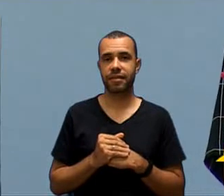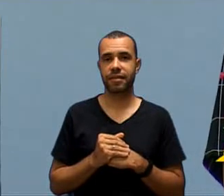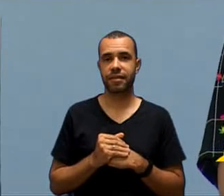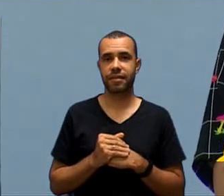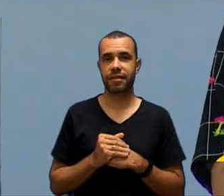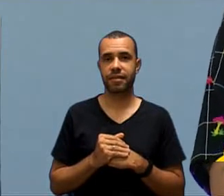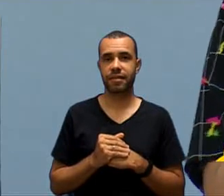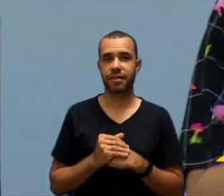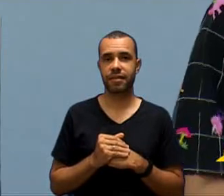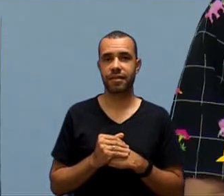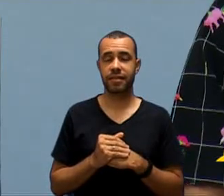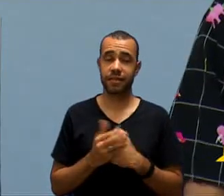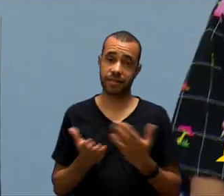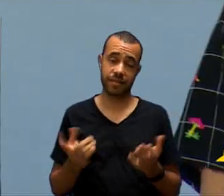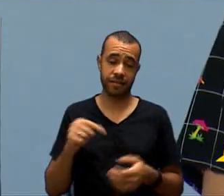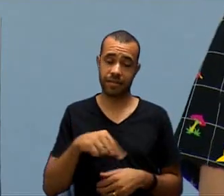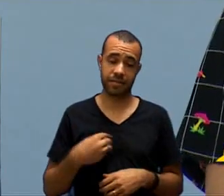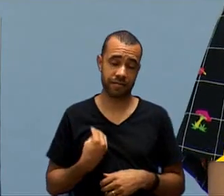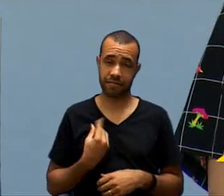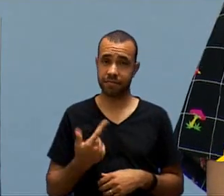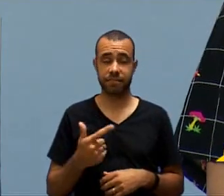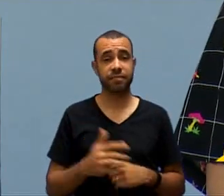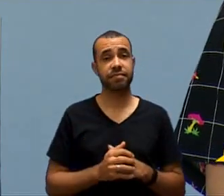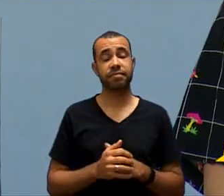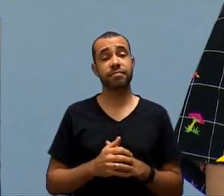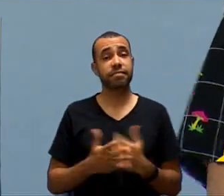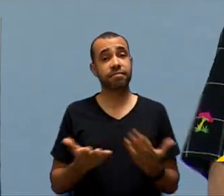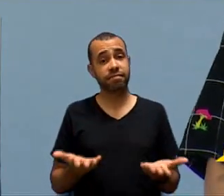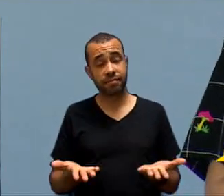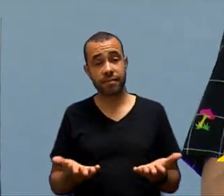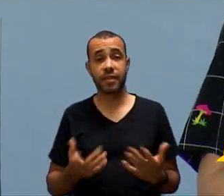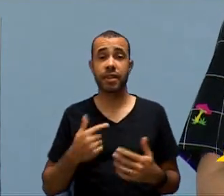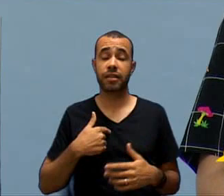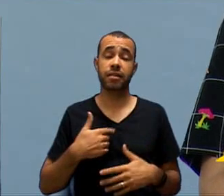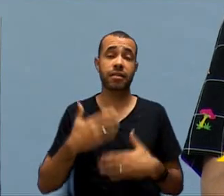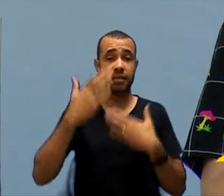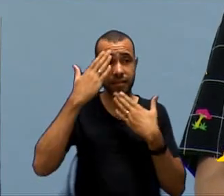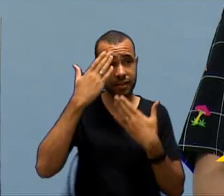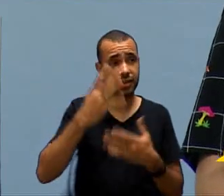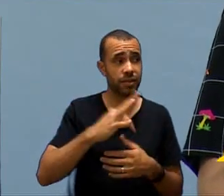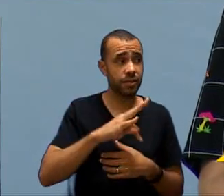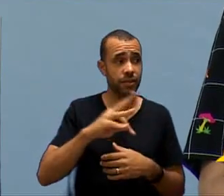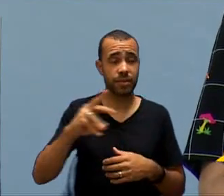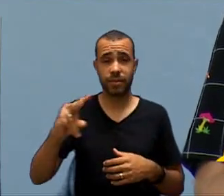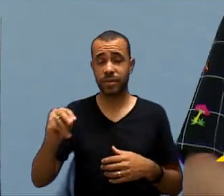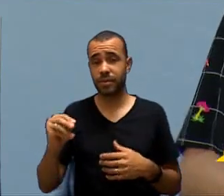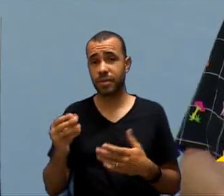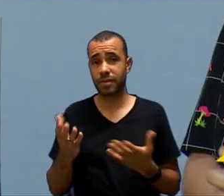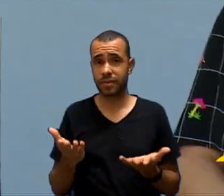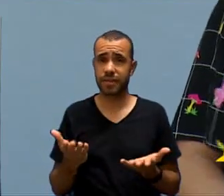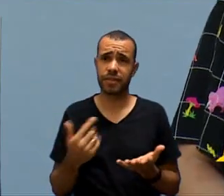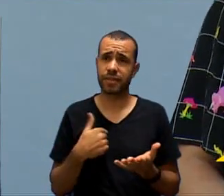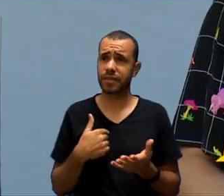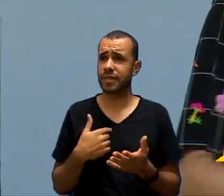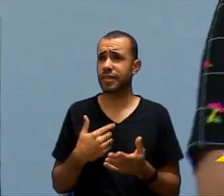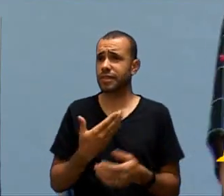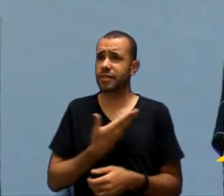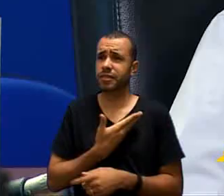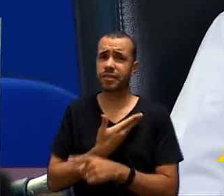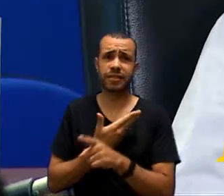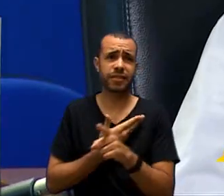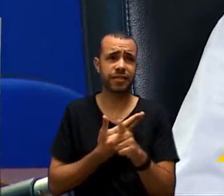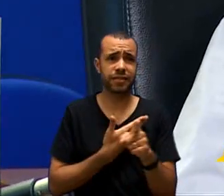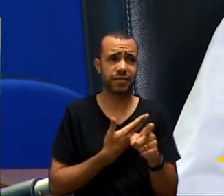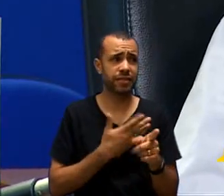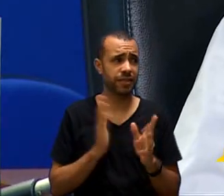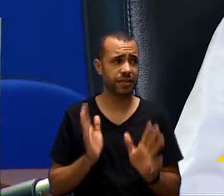Eu acho que ele não vem, então vai ser só eu. Eu queria agradecer todo mundo. Eu acho que todo mundo... Eu fiz amizade com todo mundo e quem eu não